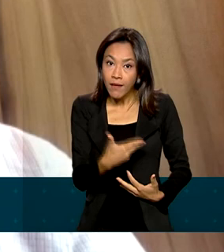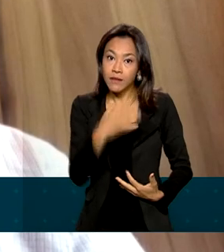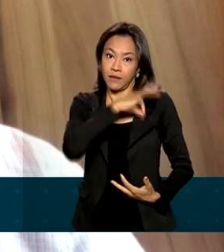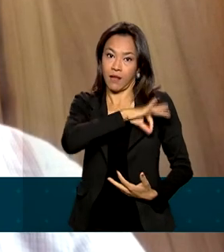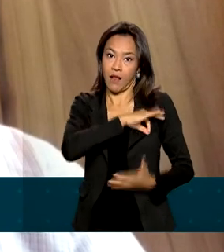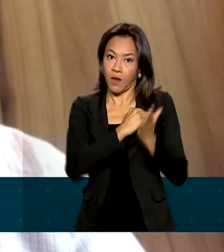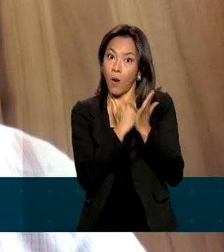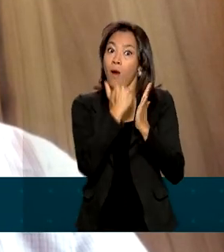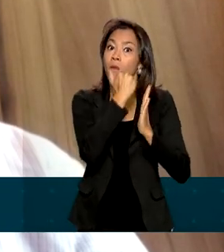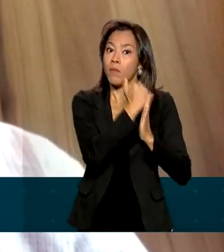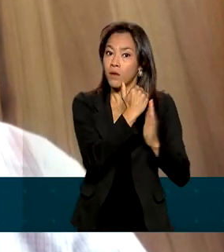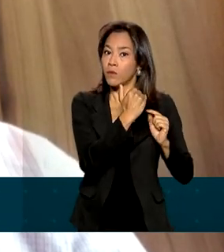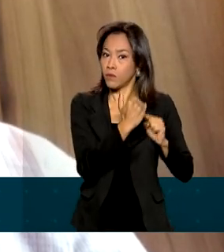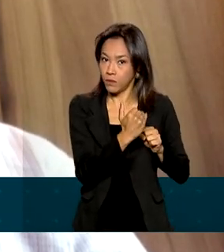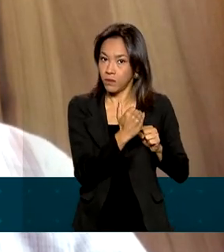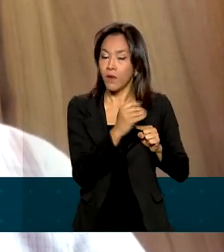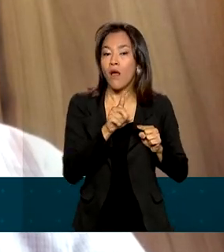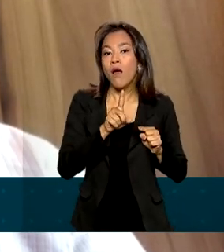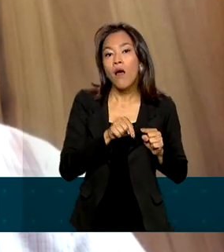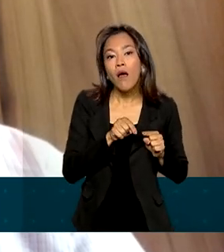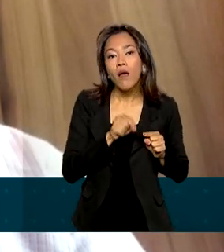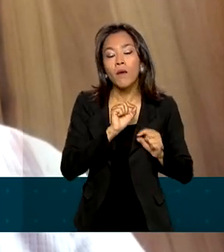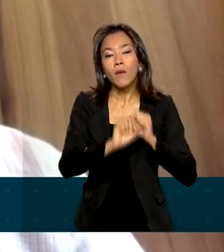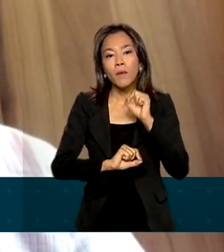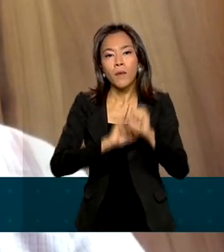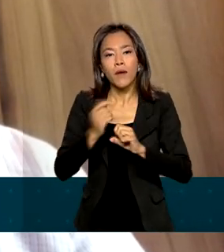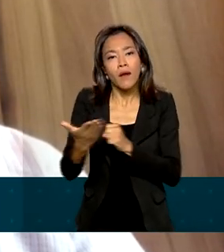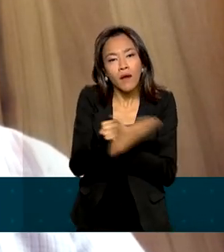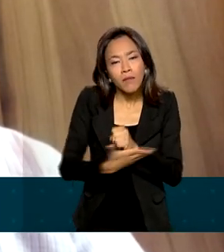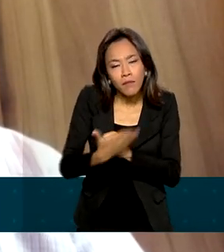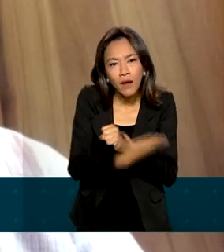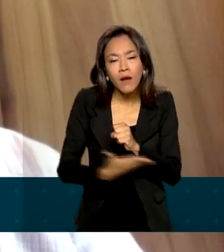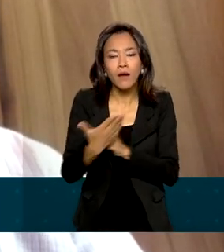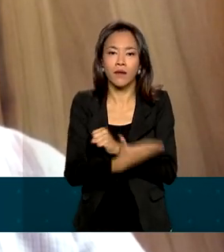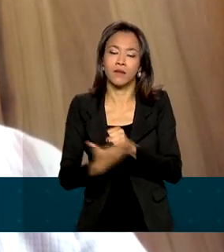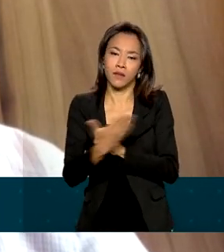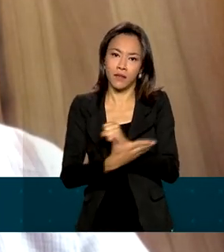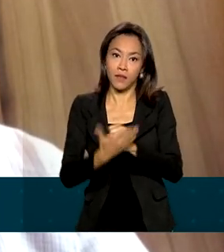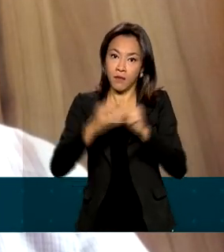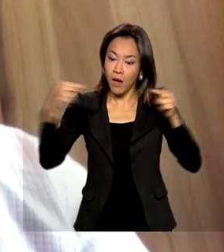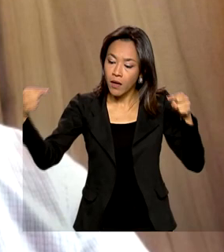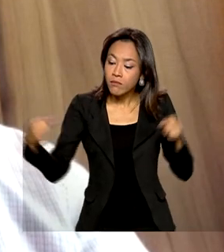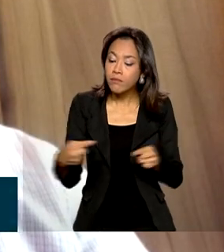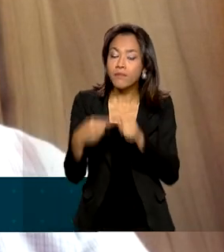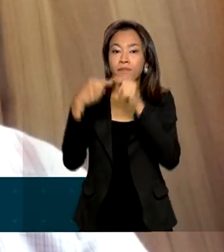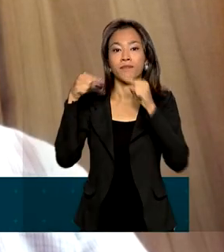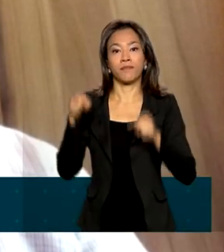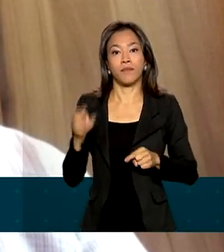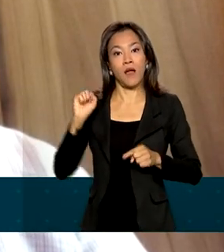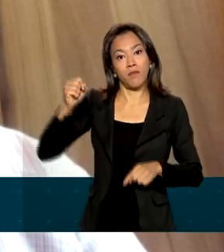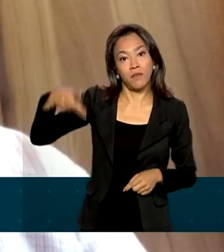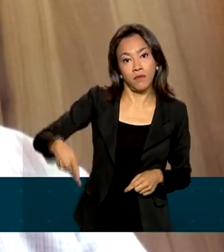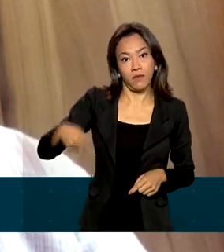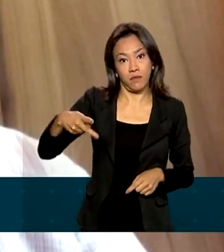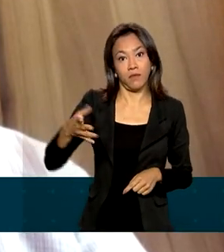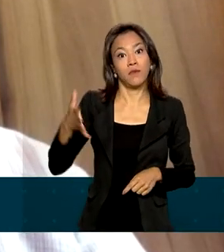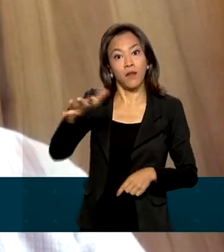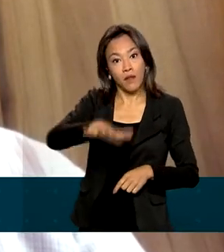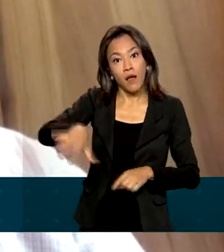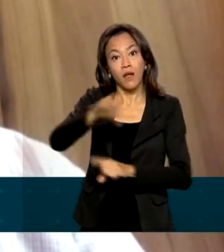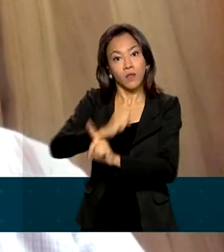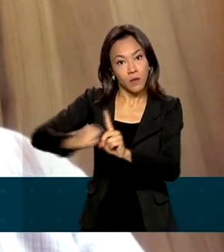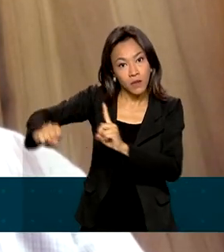de base para os benefícios da Previdência Social bem como para outras